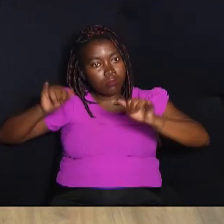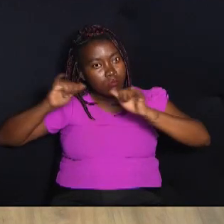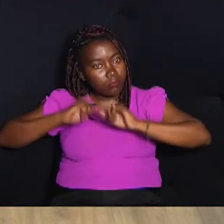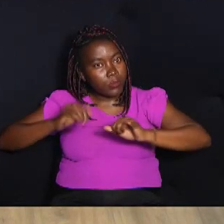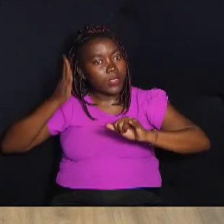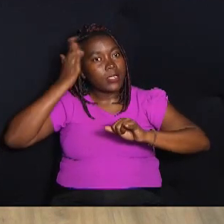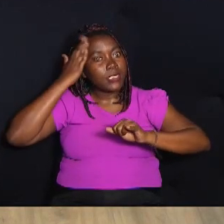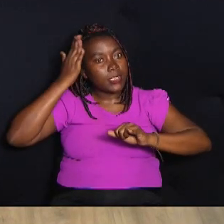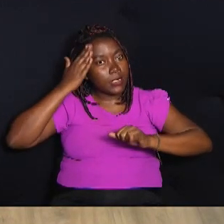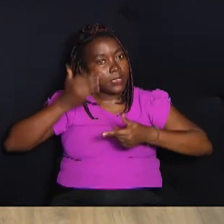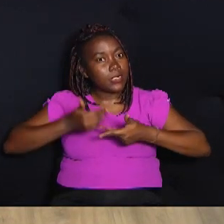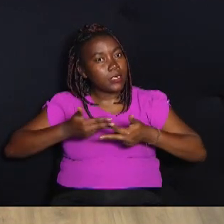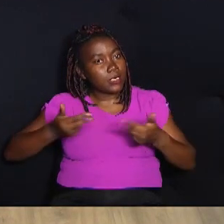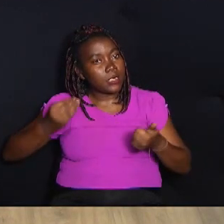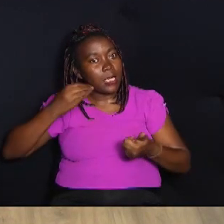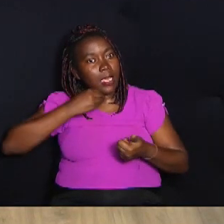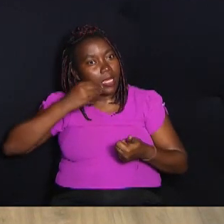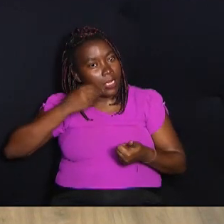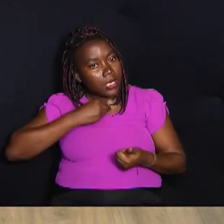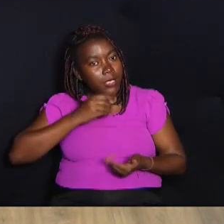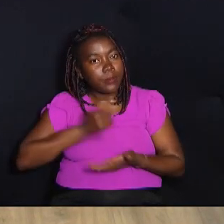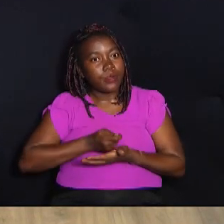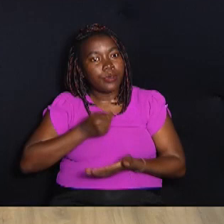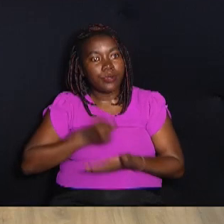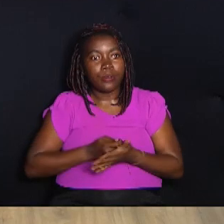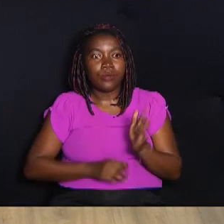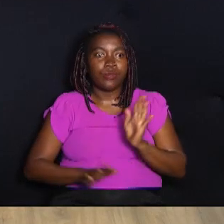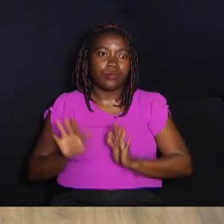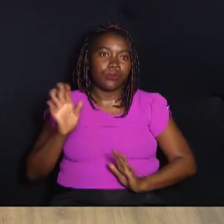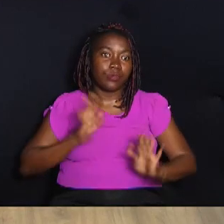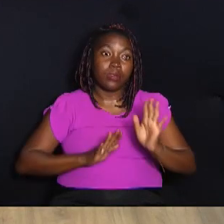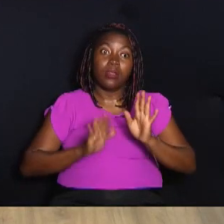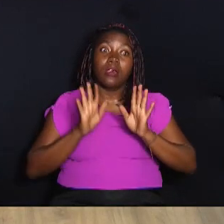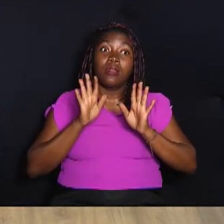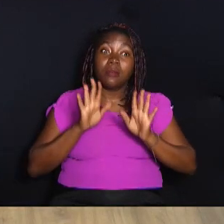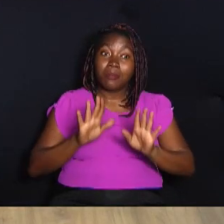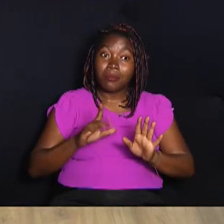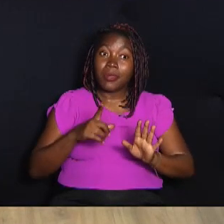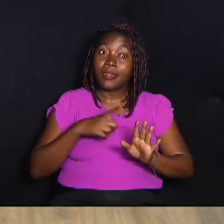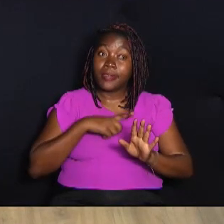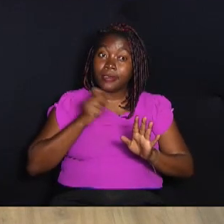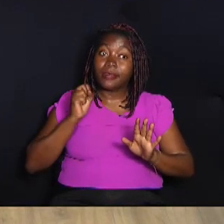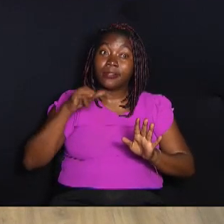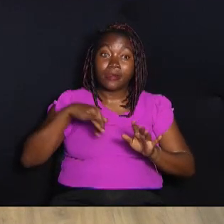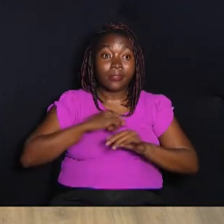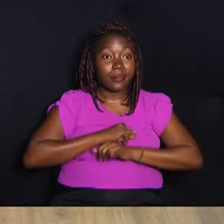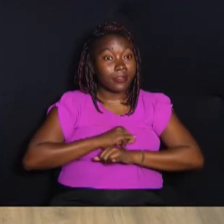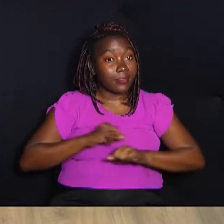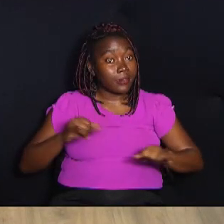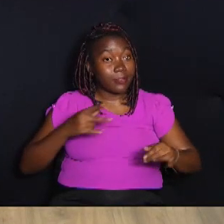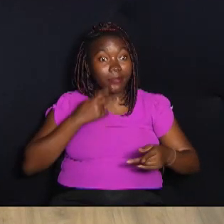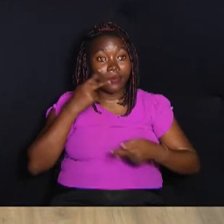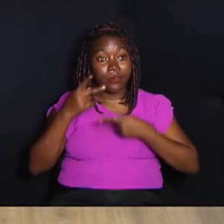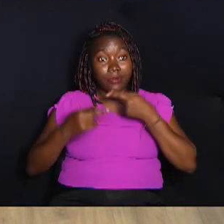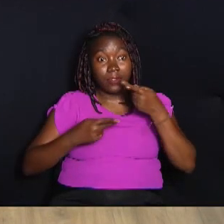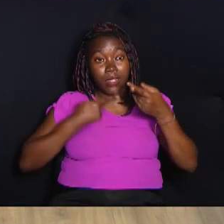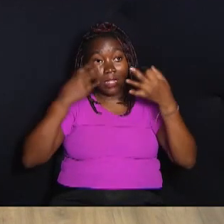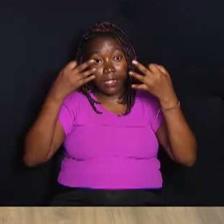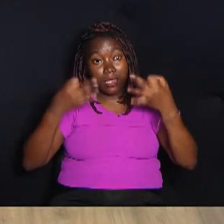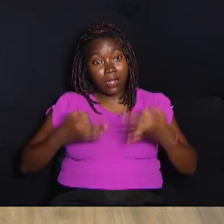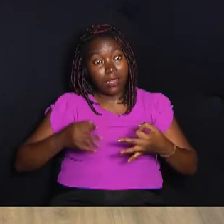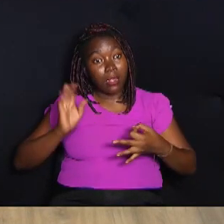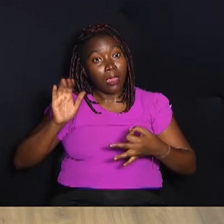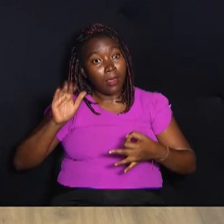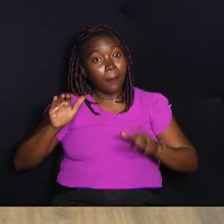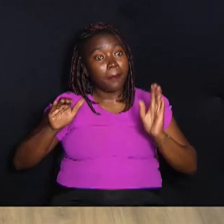que é algo delicado, é algo que sempre precisa tomar cuidado, mas que tem que ser noticiado, tem que ser falado justamente para chamar a